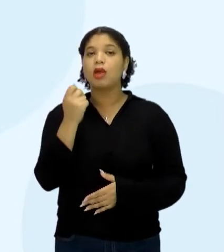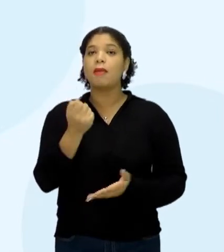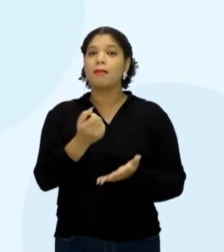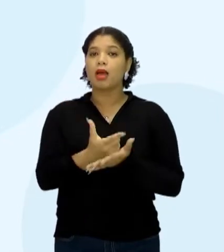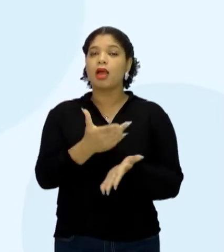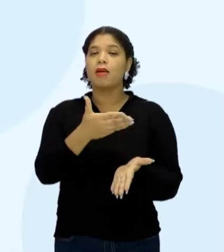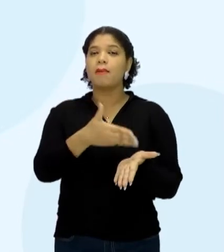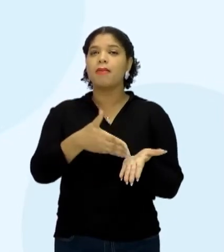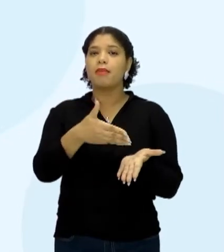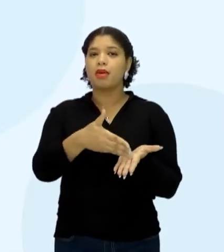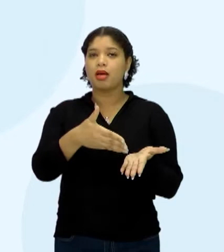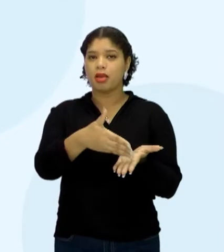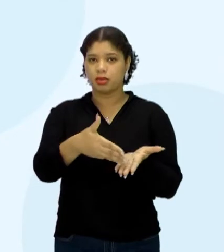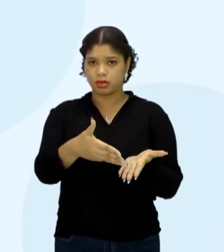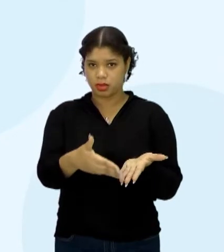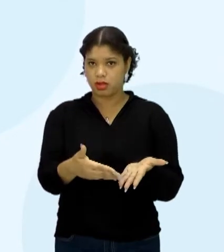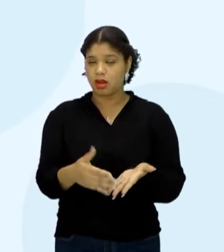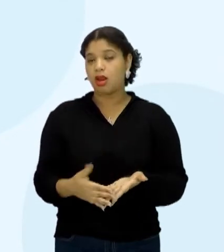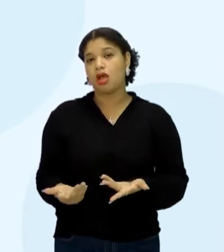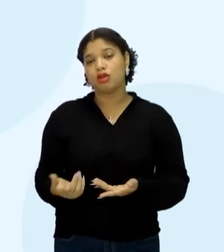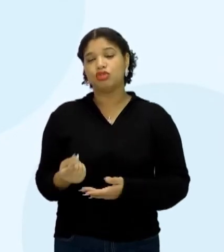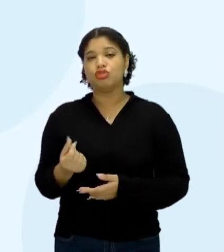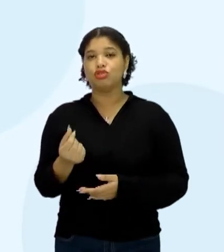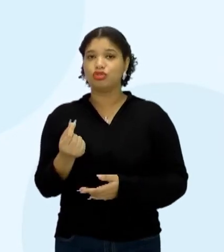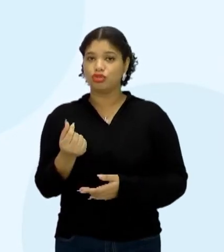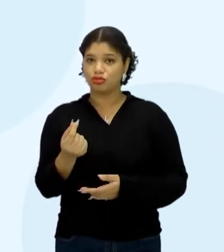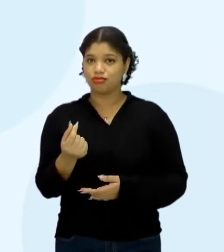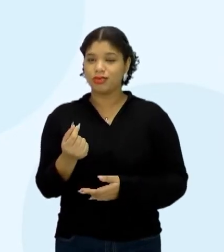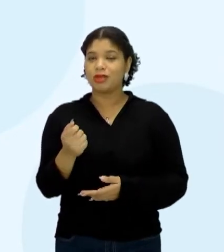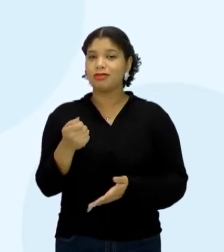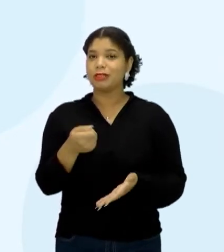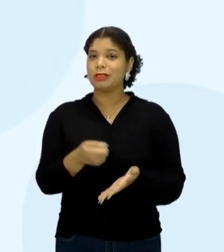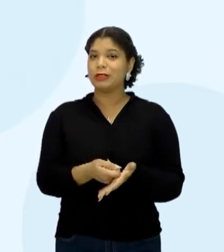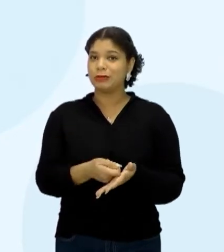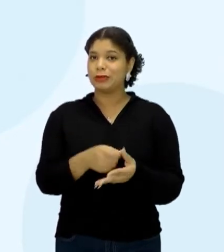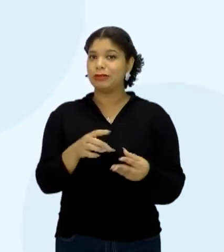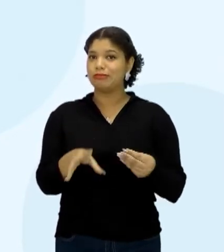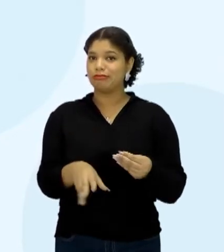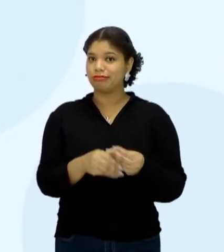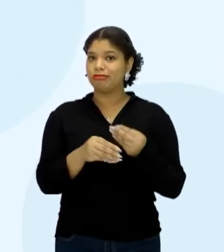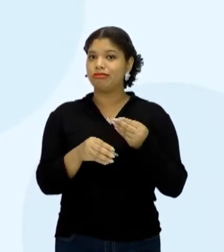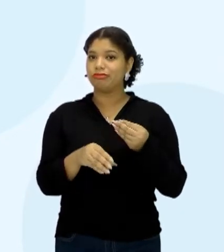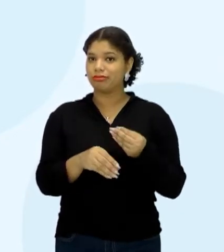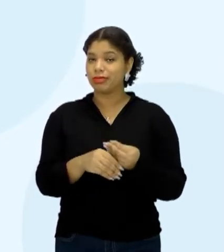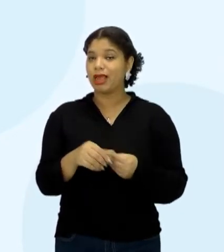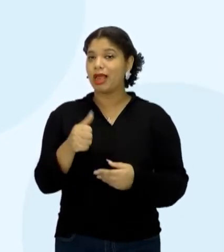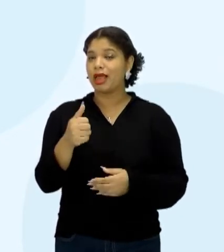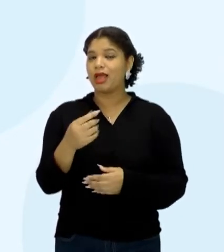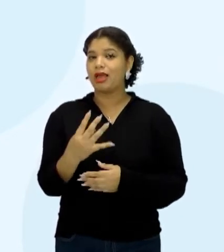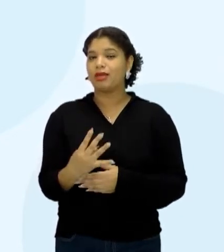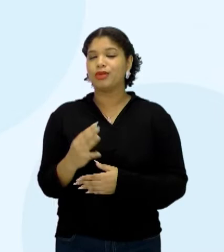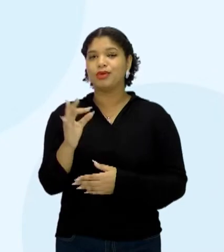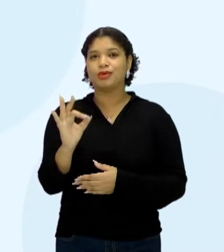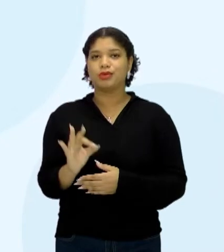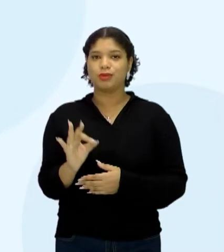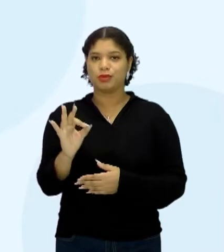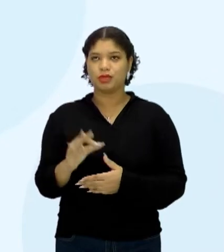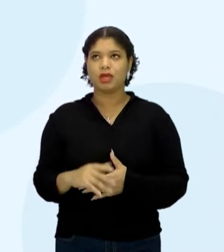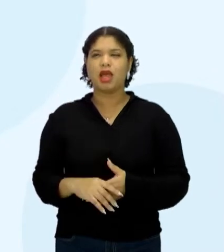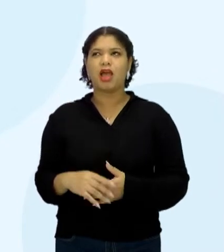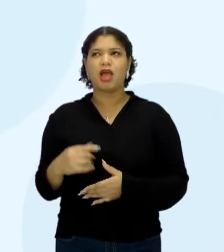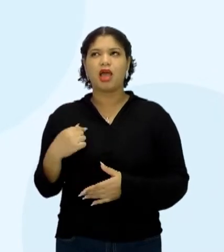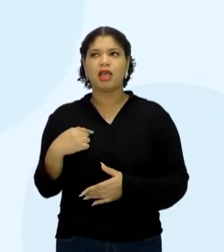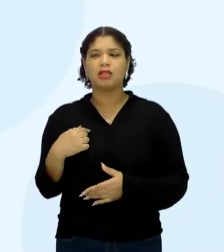parcelar. Os preços dos produtos sofrem acréscimo de 14%. Então em vez de eu pagar o